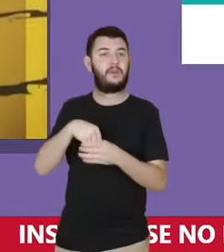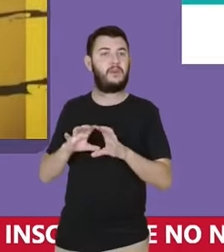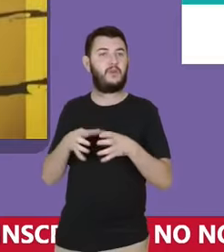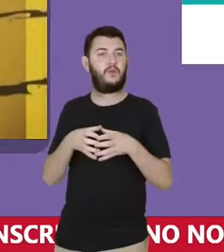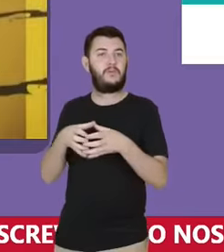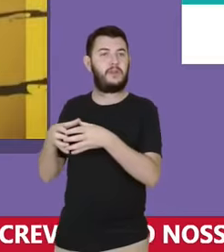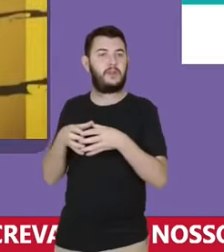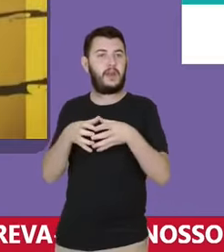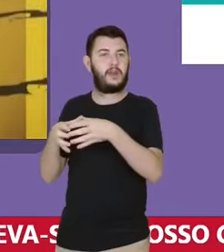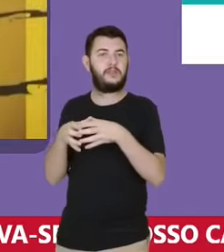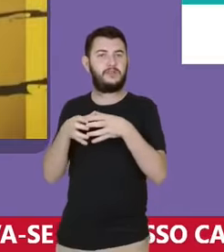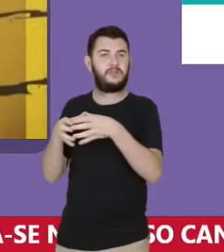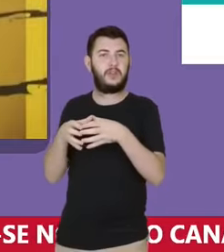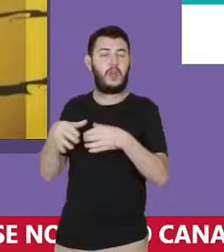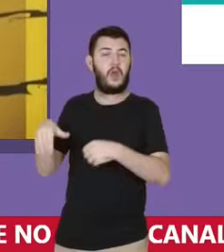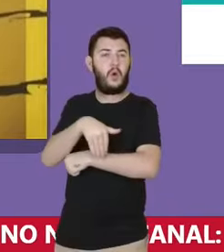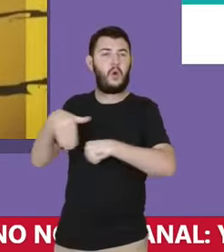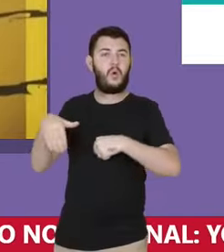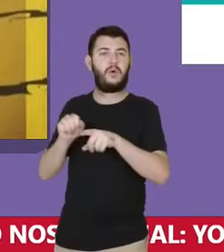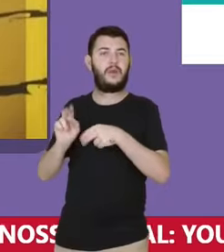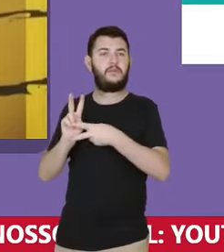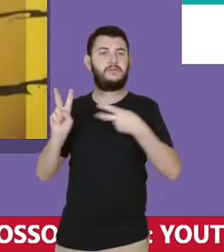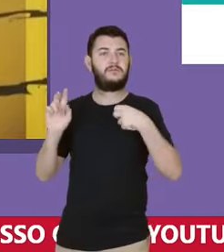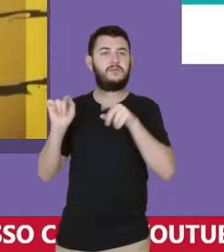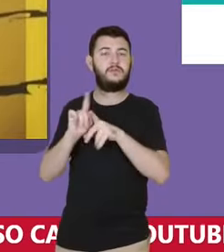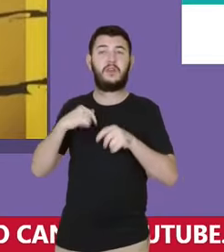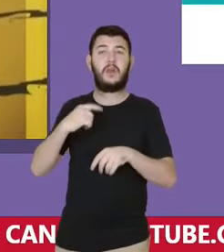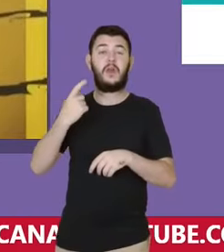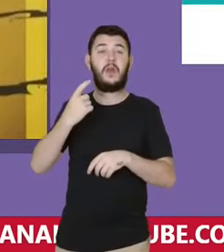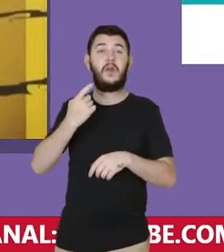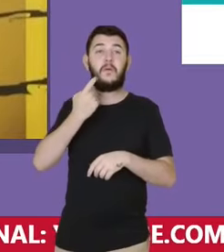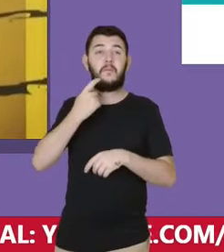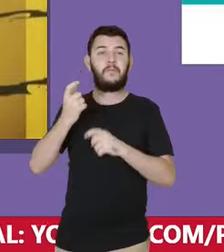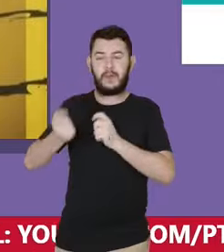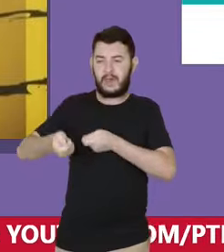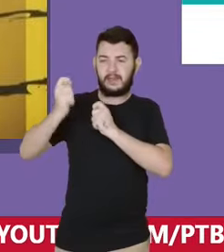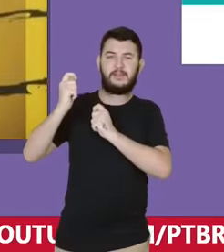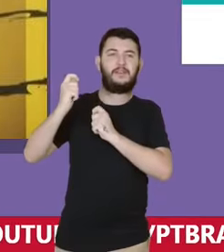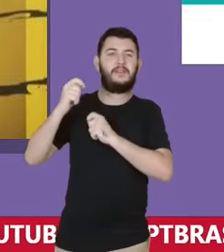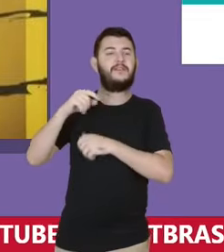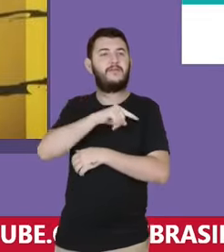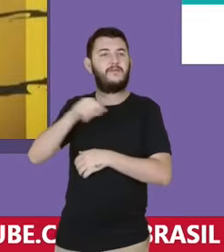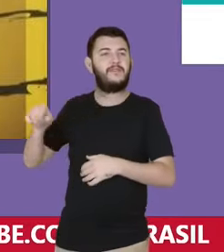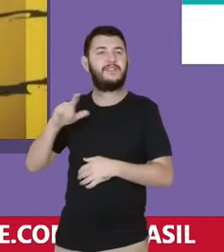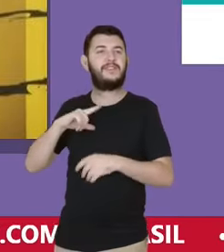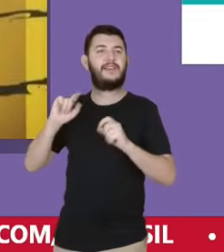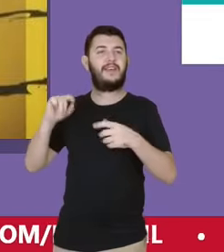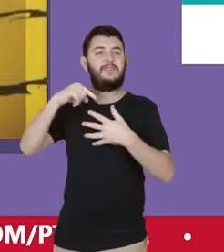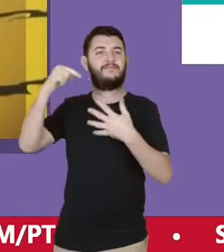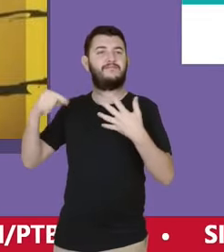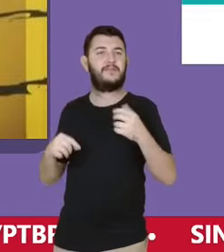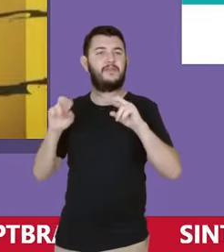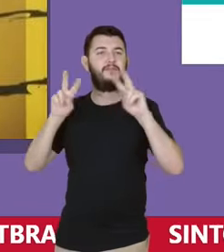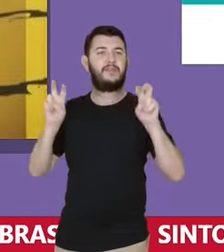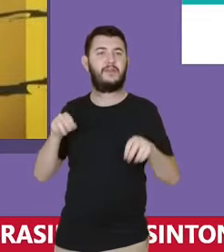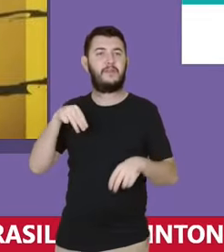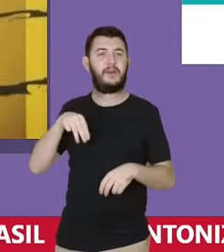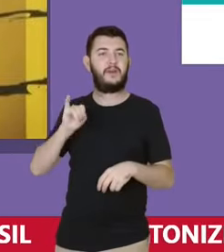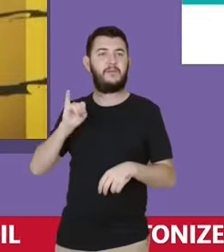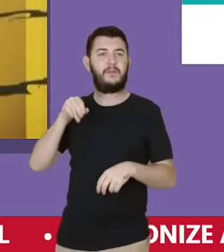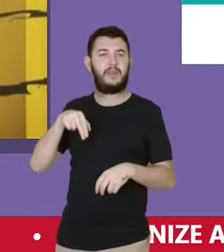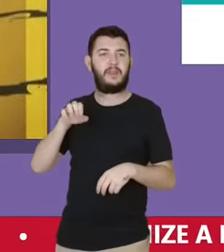rurais, indígenas, pescadoras, você tem essa questão dos minérios,